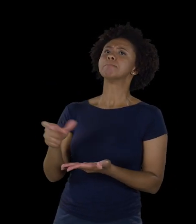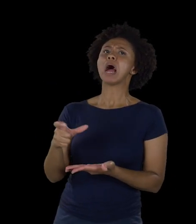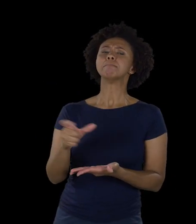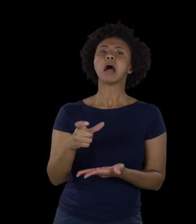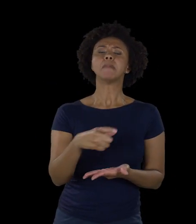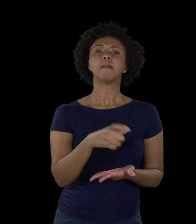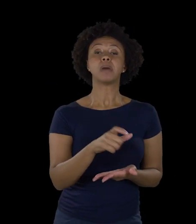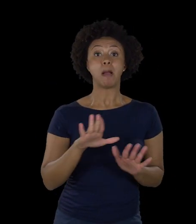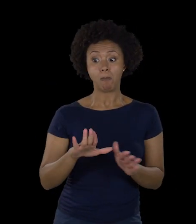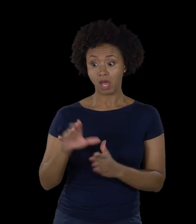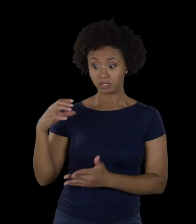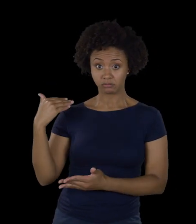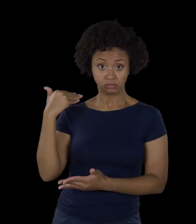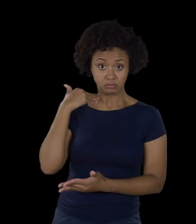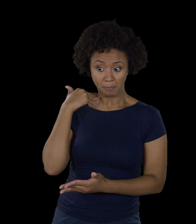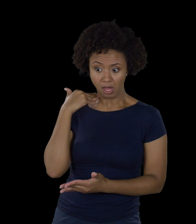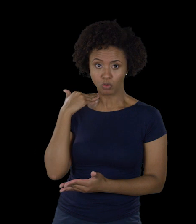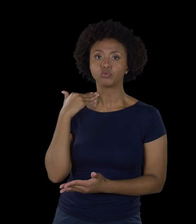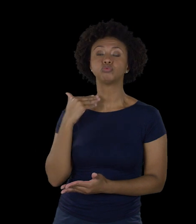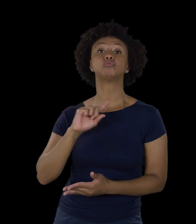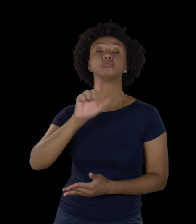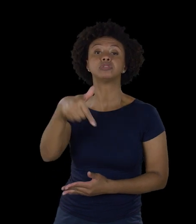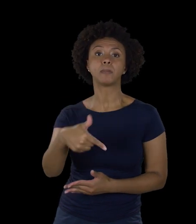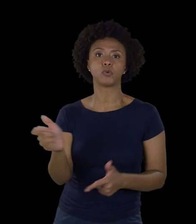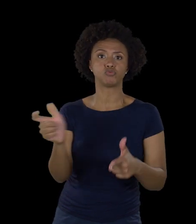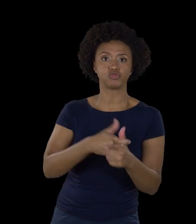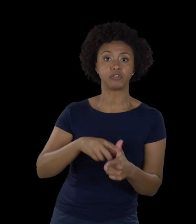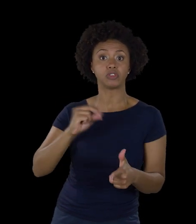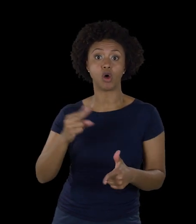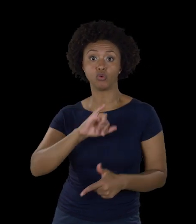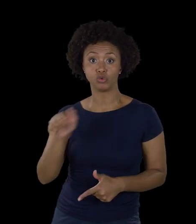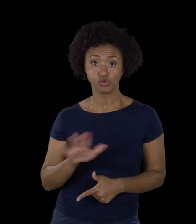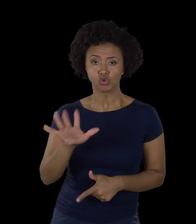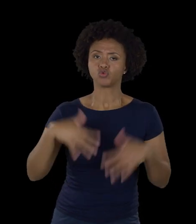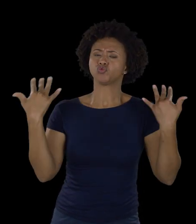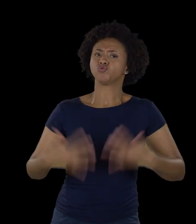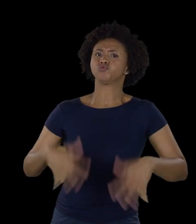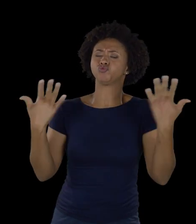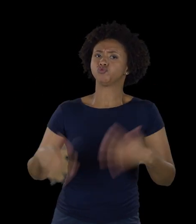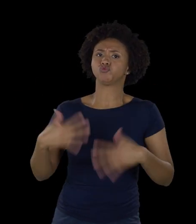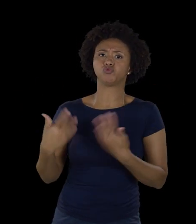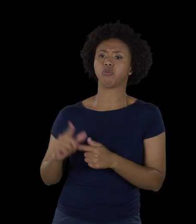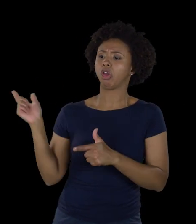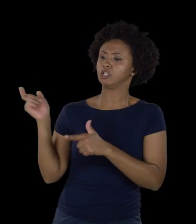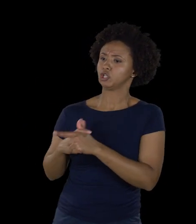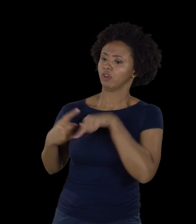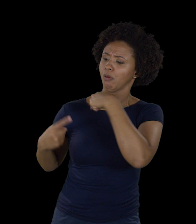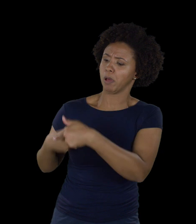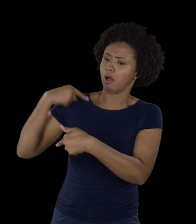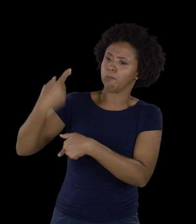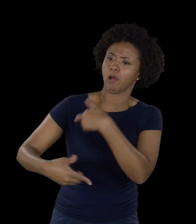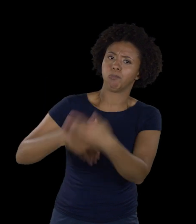administradoras costumam cobrar juros rotativos estratosféricos, e isso pode se transformar numa bola de neve. Os